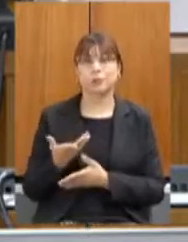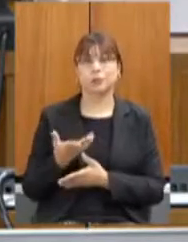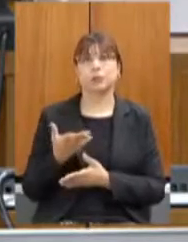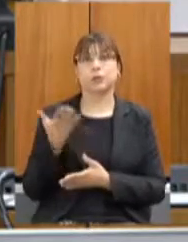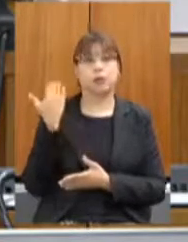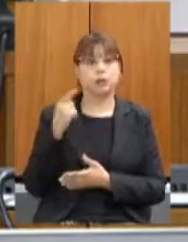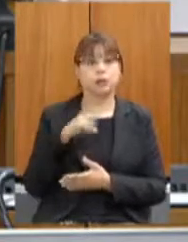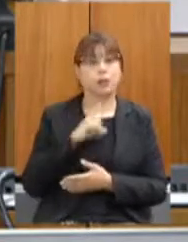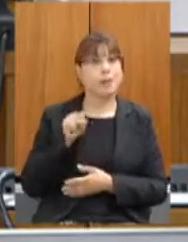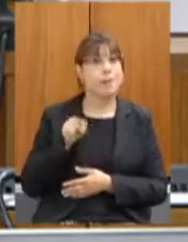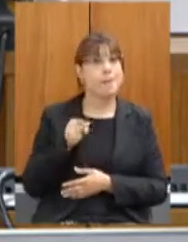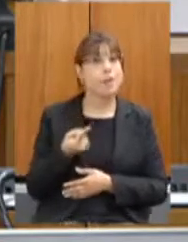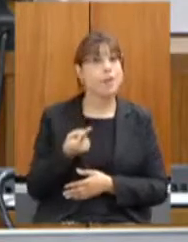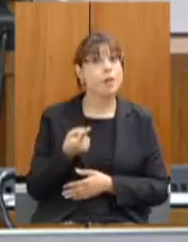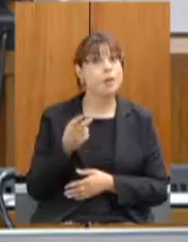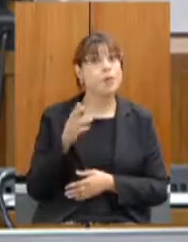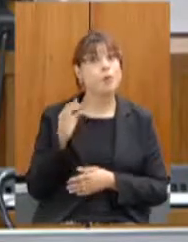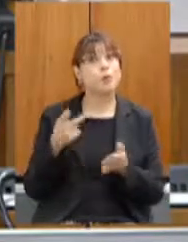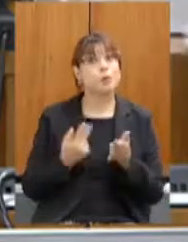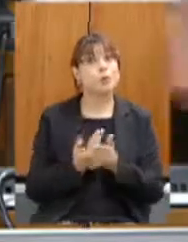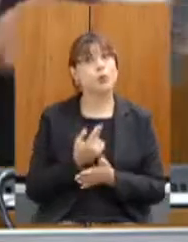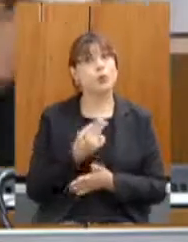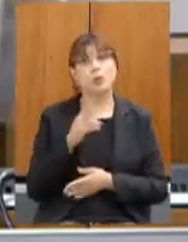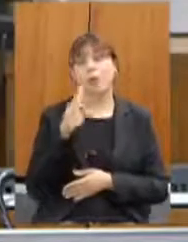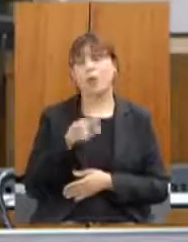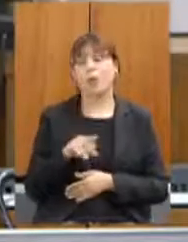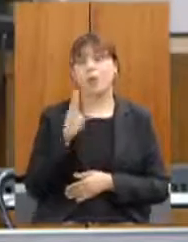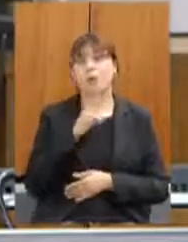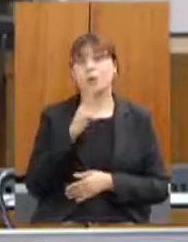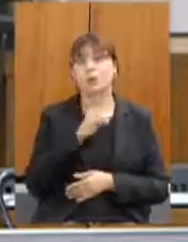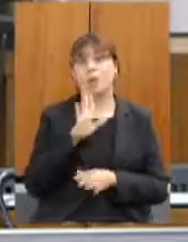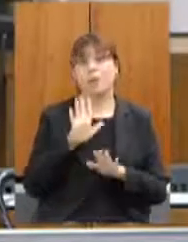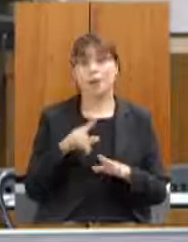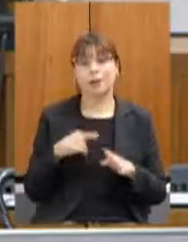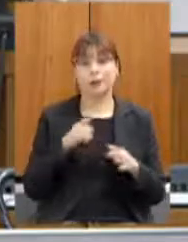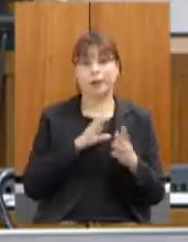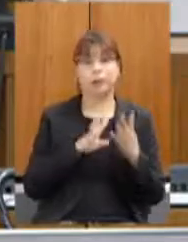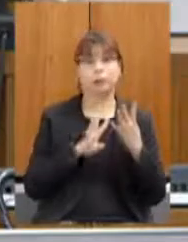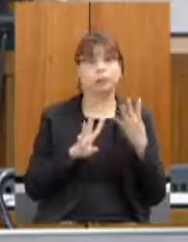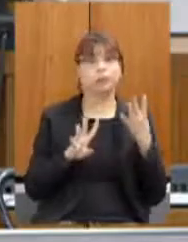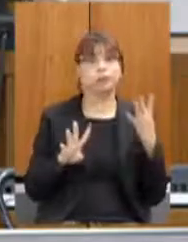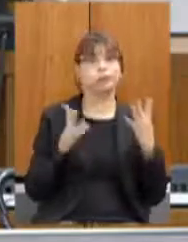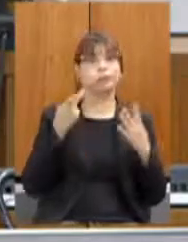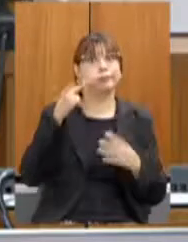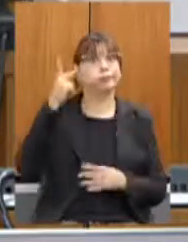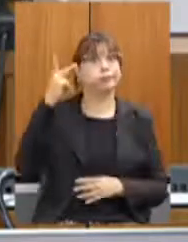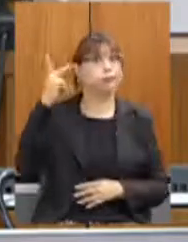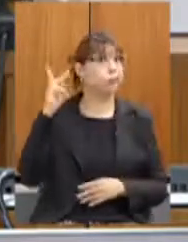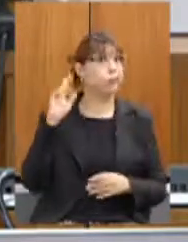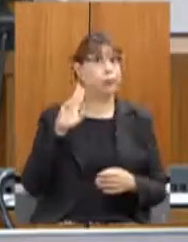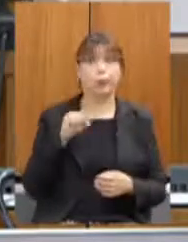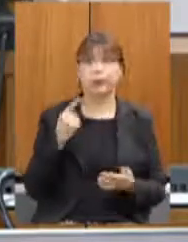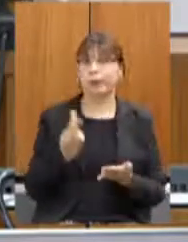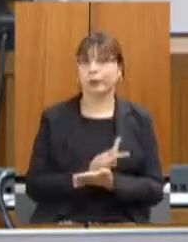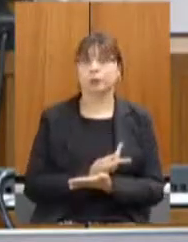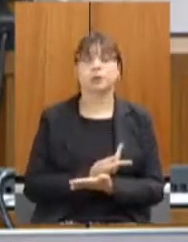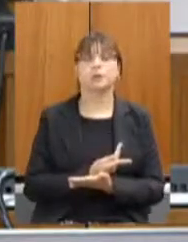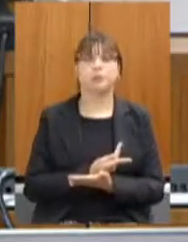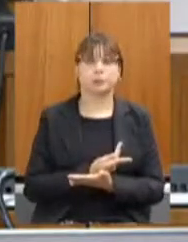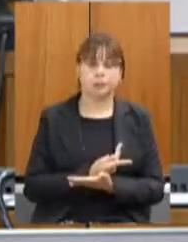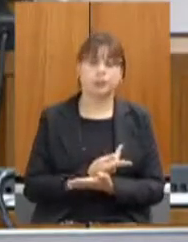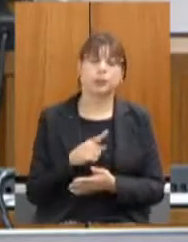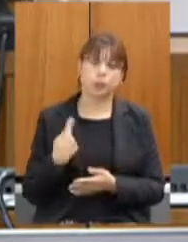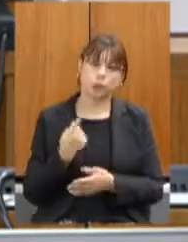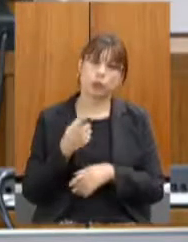mês no em Minas Gerais então naturalmente nós tivemos além de uma fila histórico represamento maior e nós teremos um